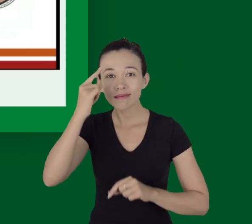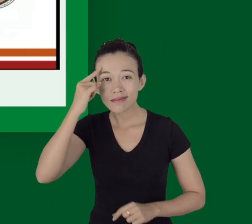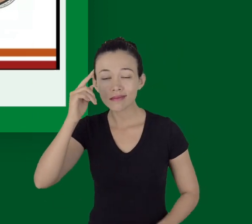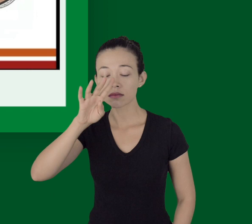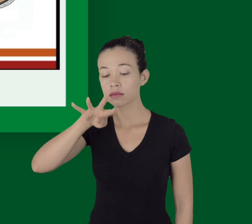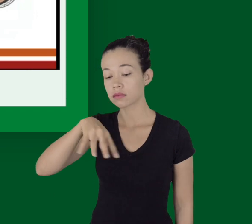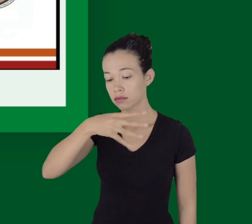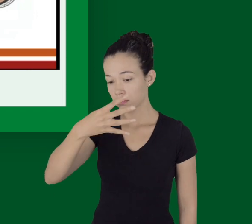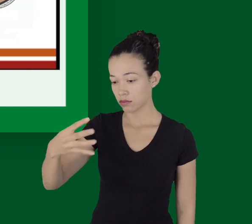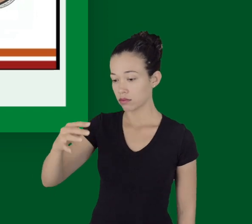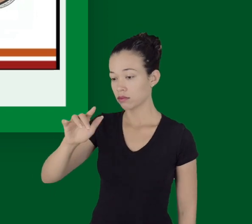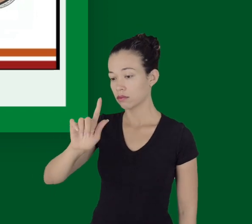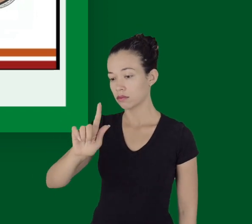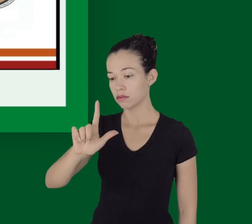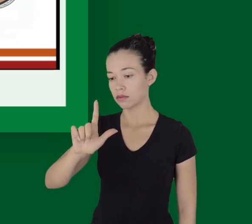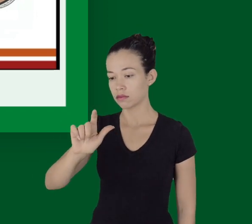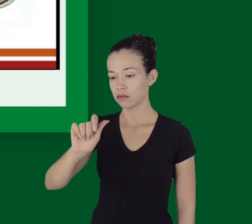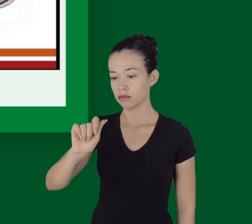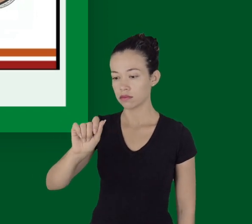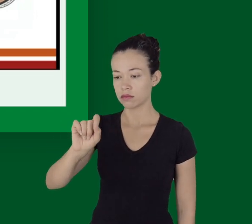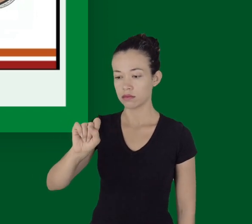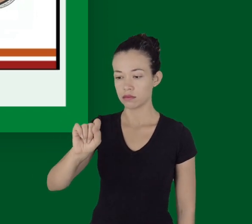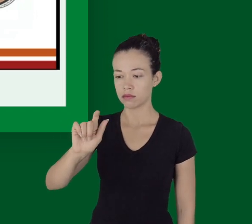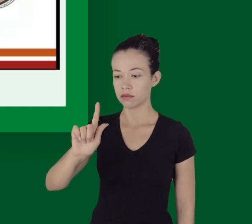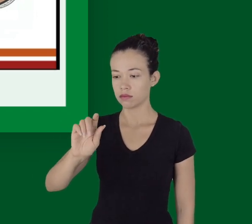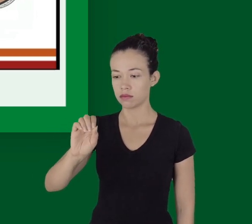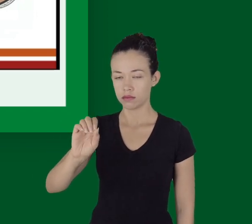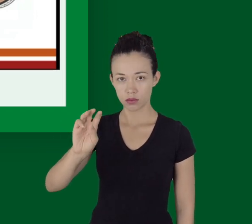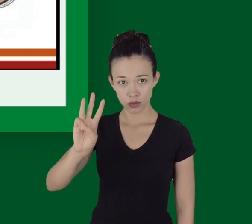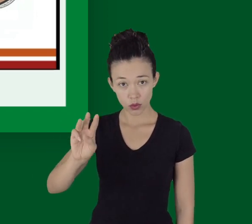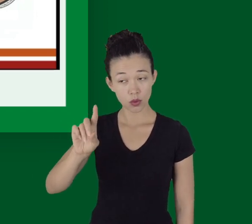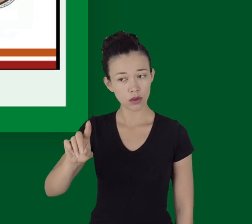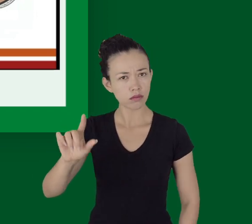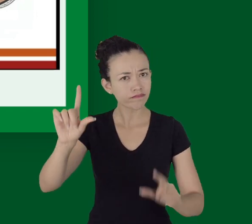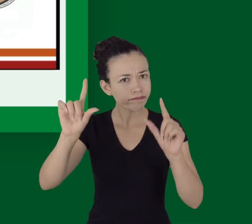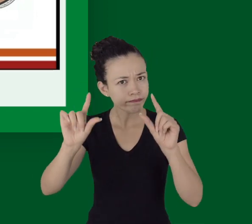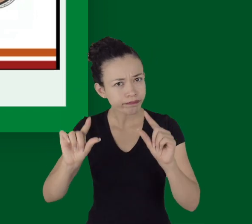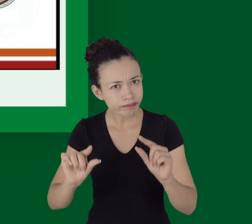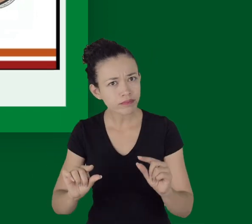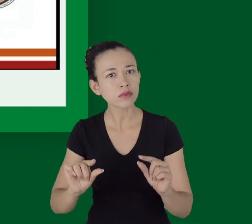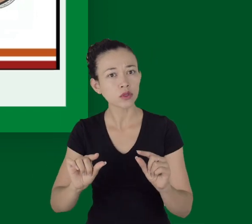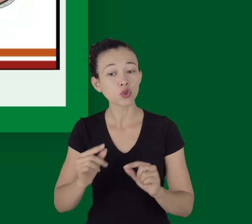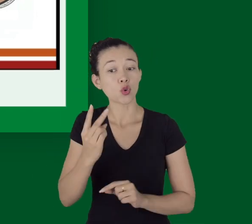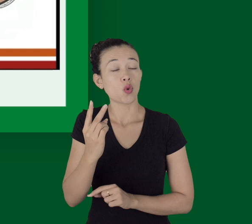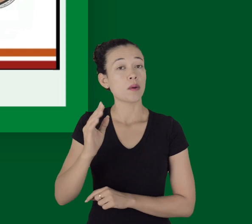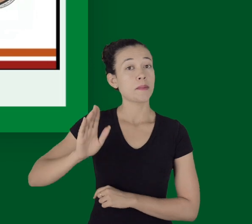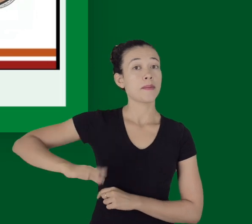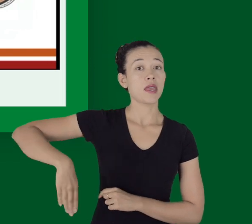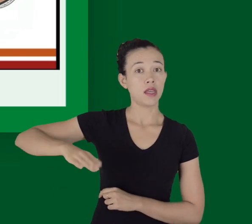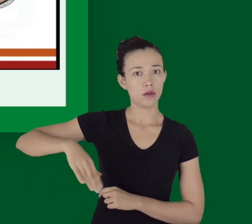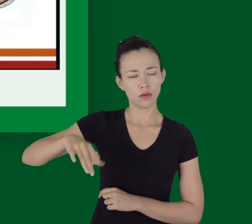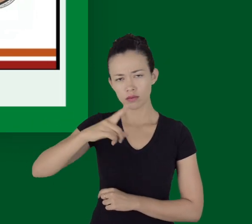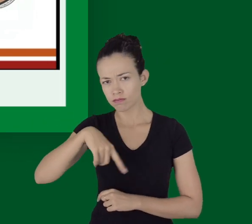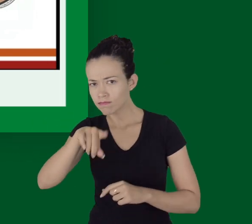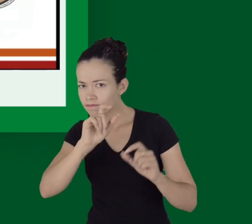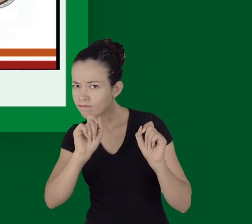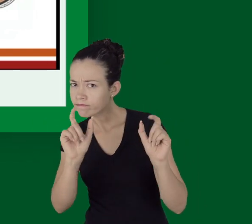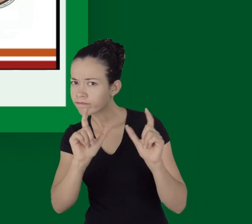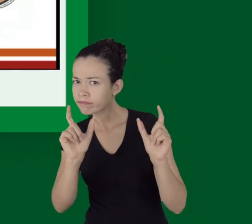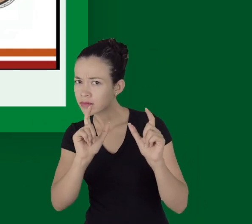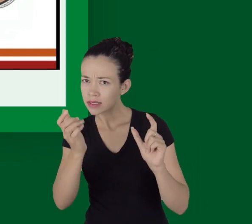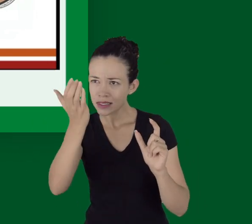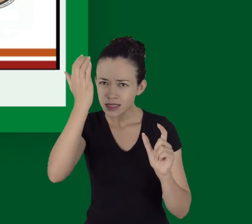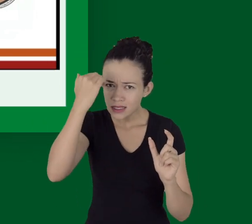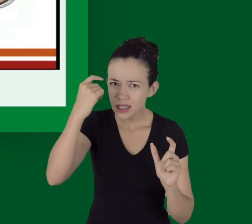da escala de Glasgow, né? Esse paciente ele rebaixa, ele perde Glasgow, perdeu 2 pontos de escala de Glasgow, esse nível de alerta